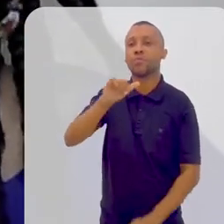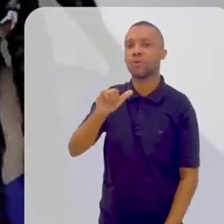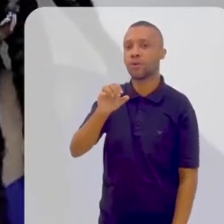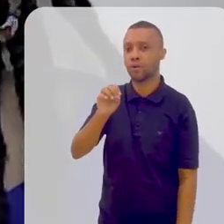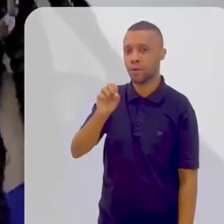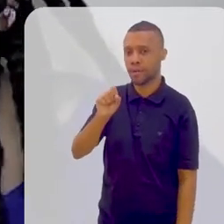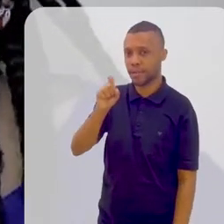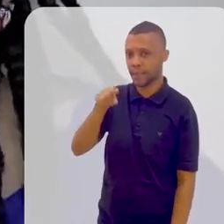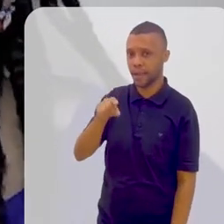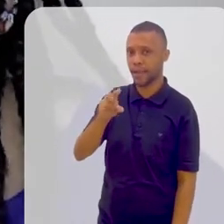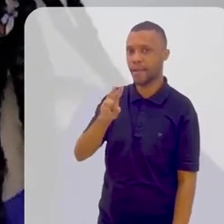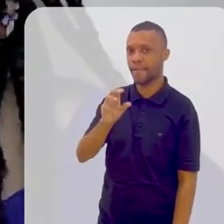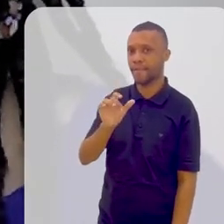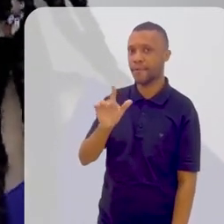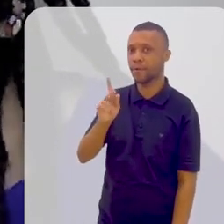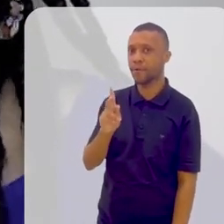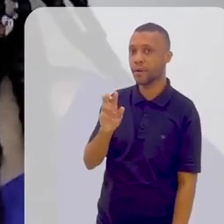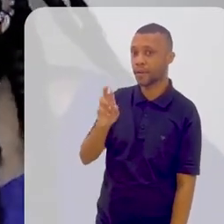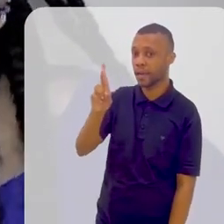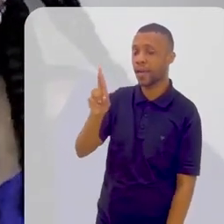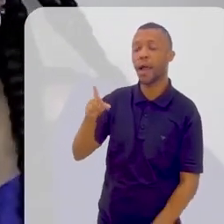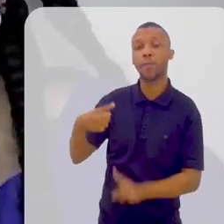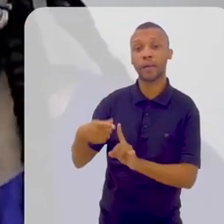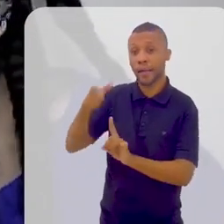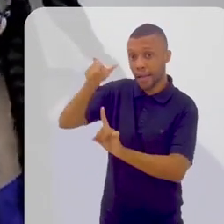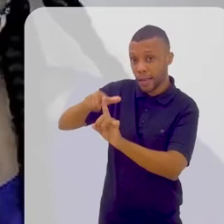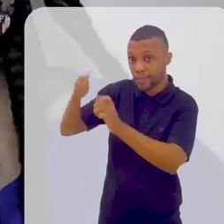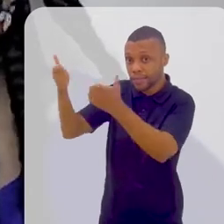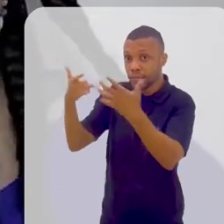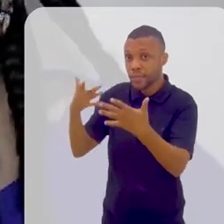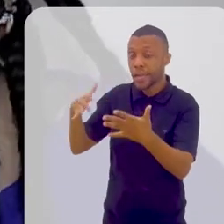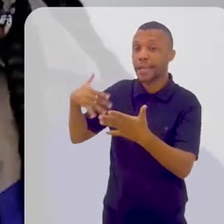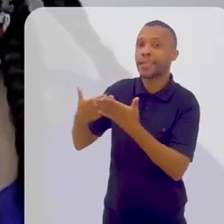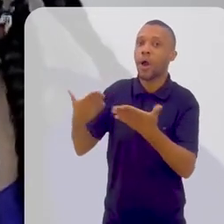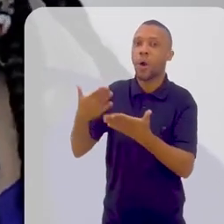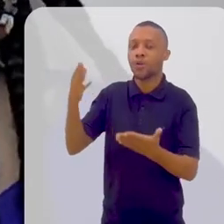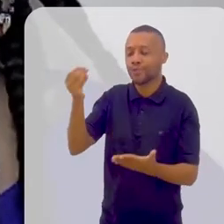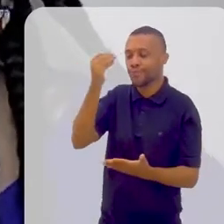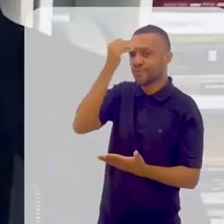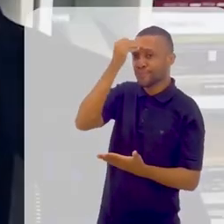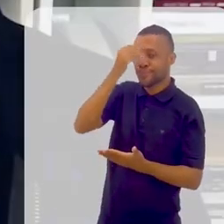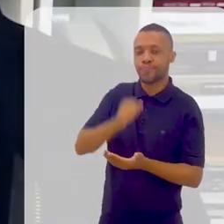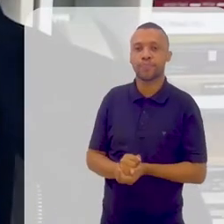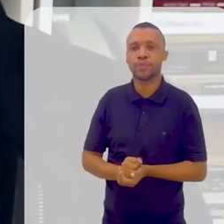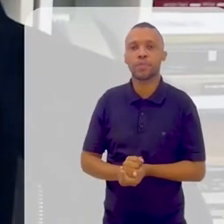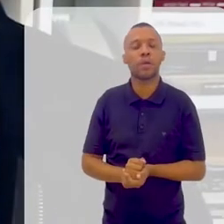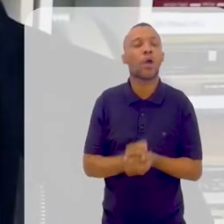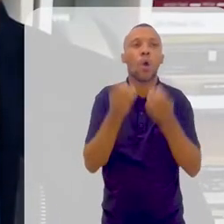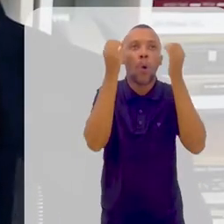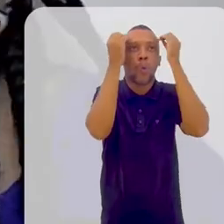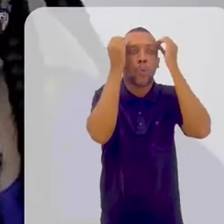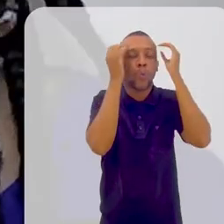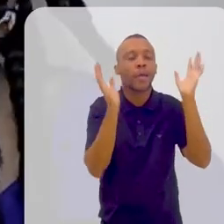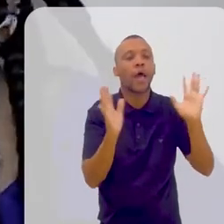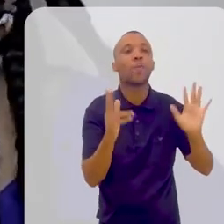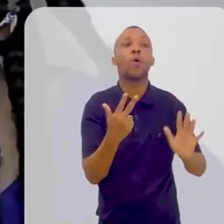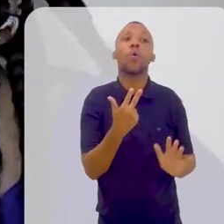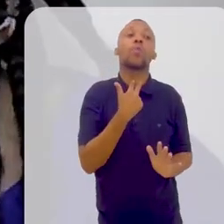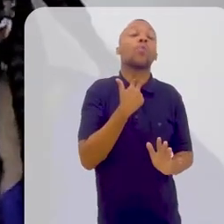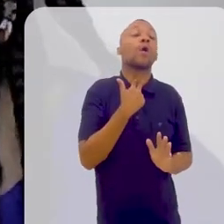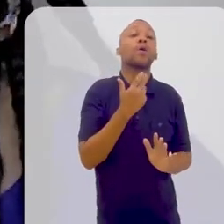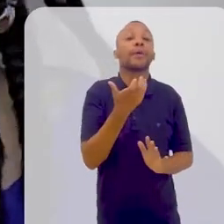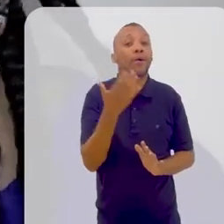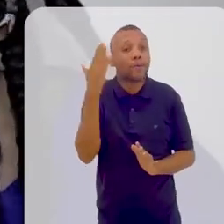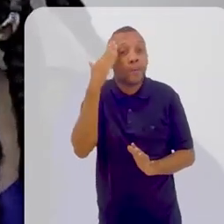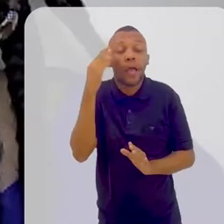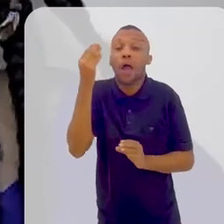Muito. Porque ele falava uma coisa para mim que eu trago até hoje: eu não quero saber o que não pode, eu quero